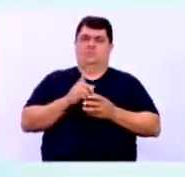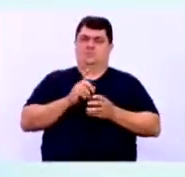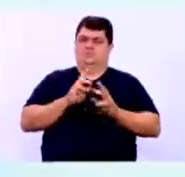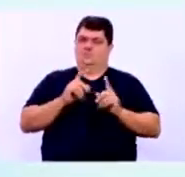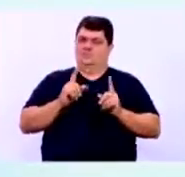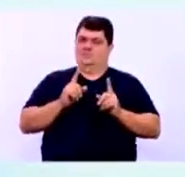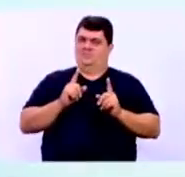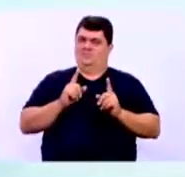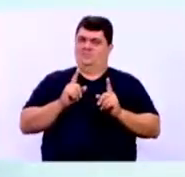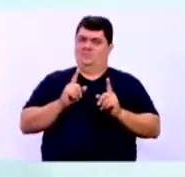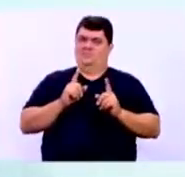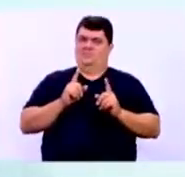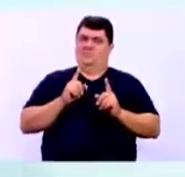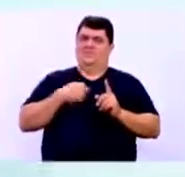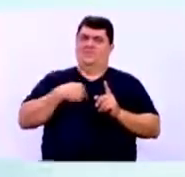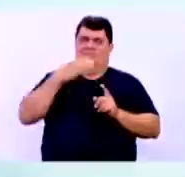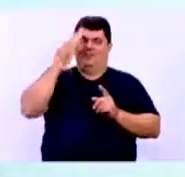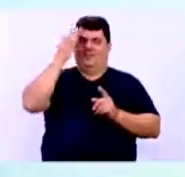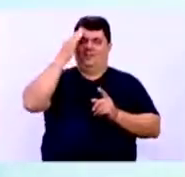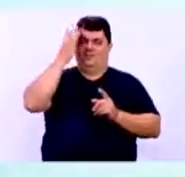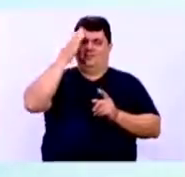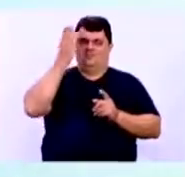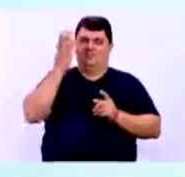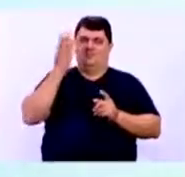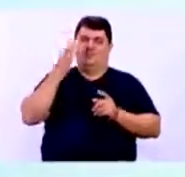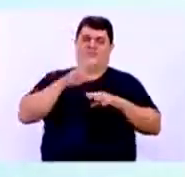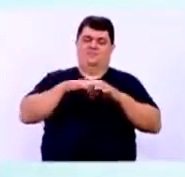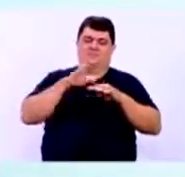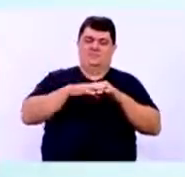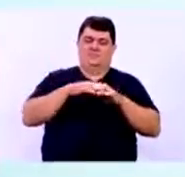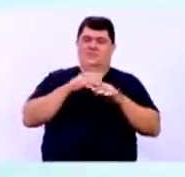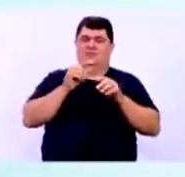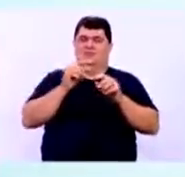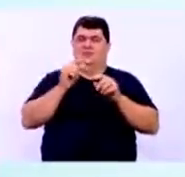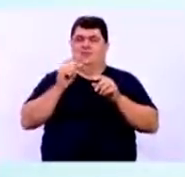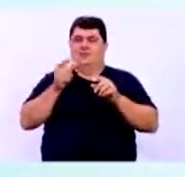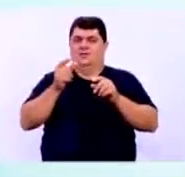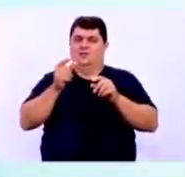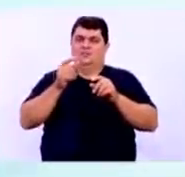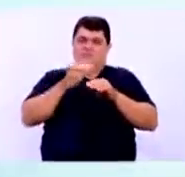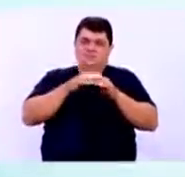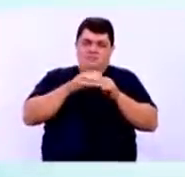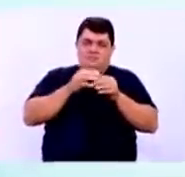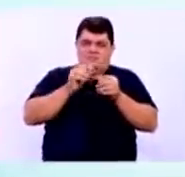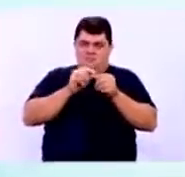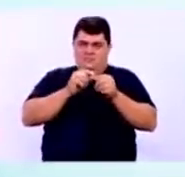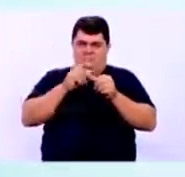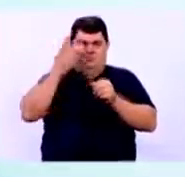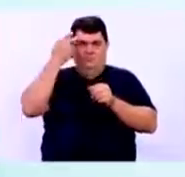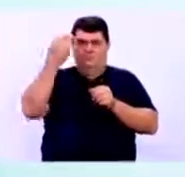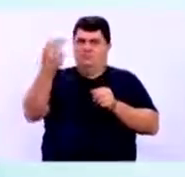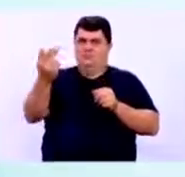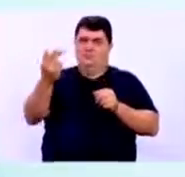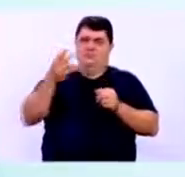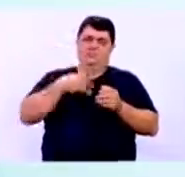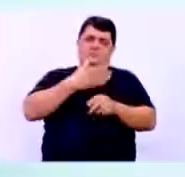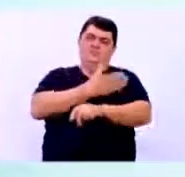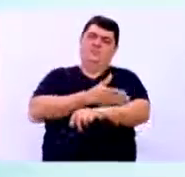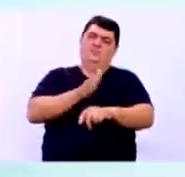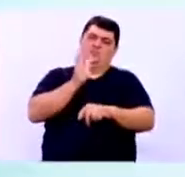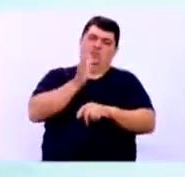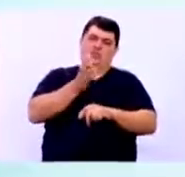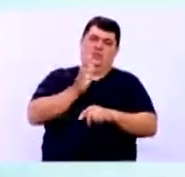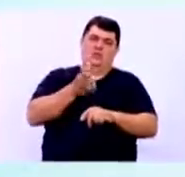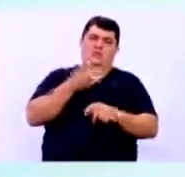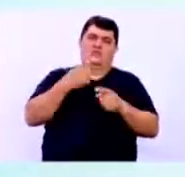não? Eu sei que aí entra matemática, um pouquinho mais de cálculo, mas é assim mesmo. A gente até se acostumar. Qual